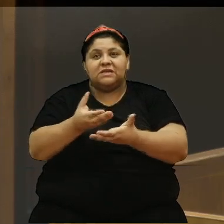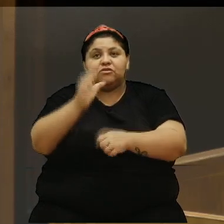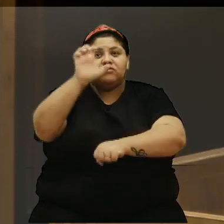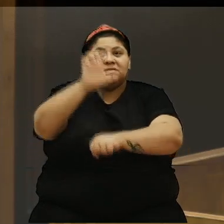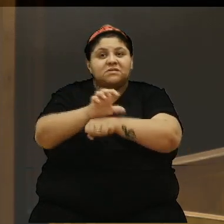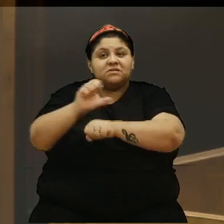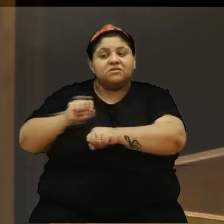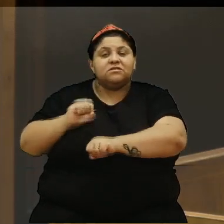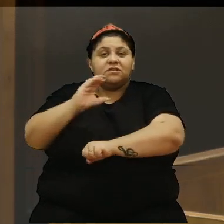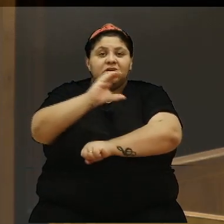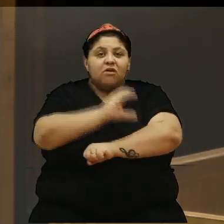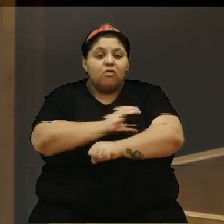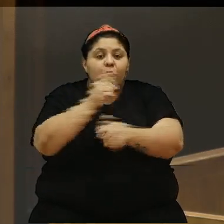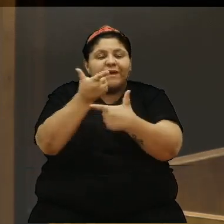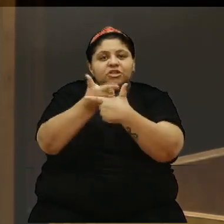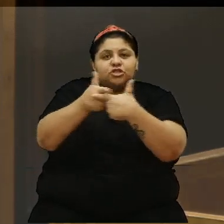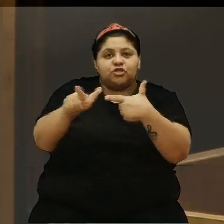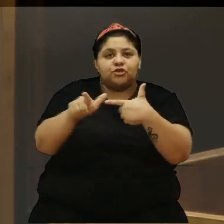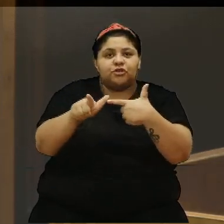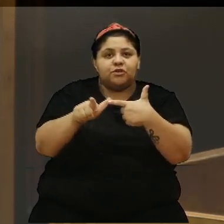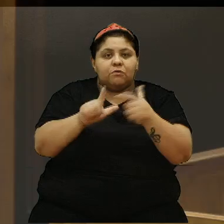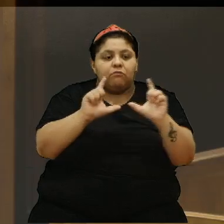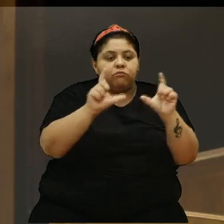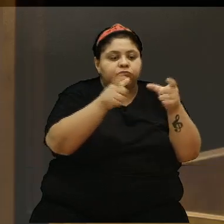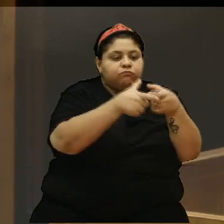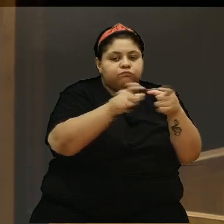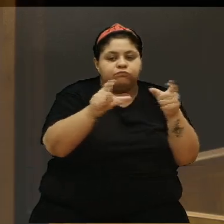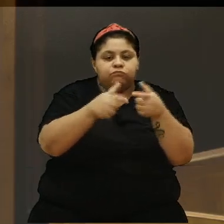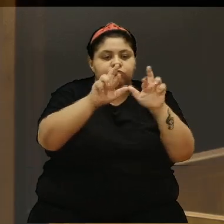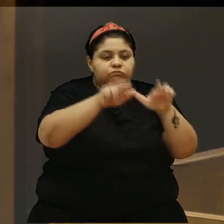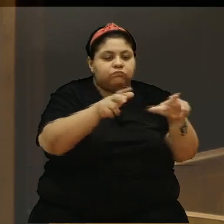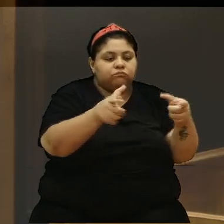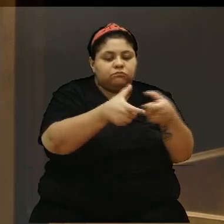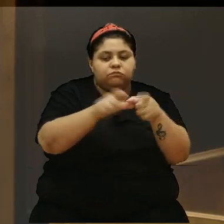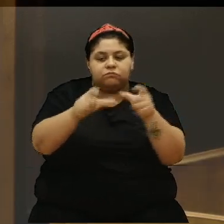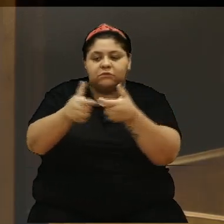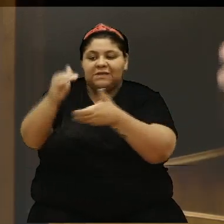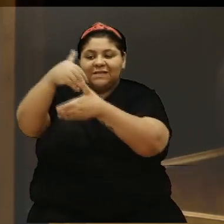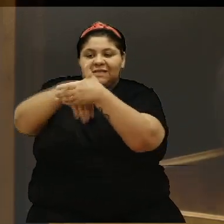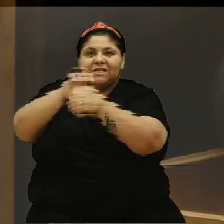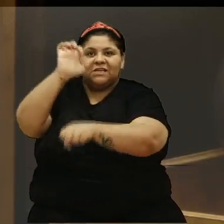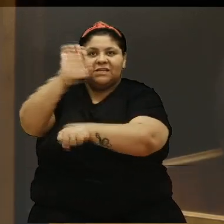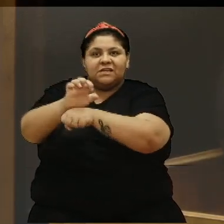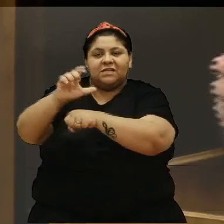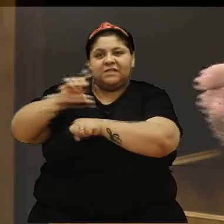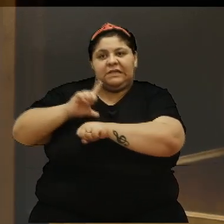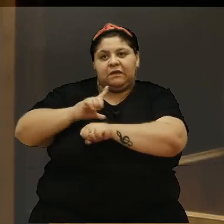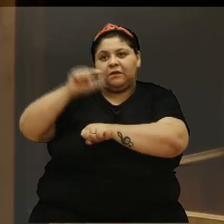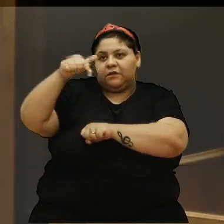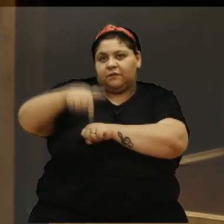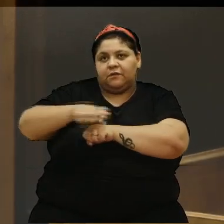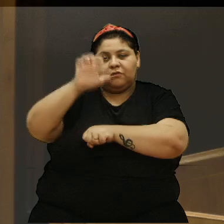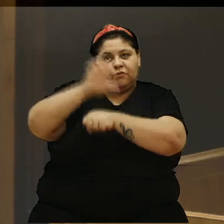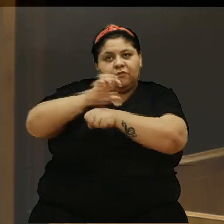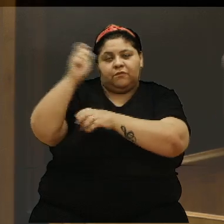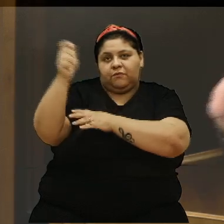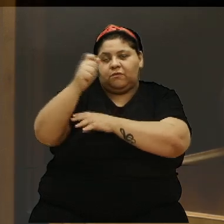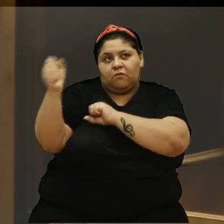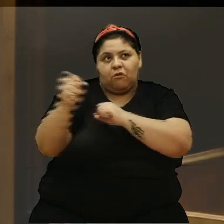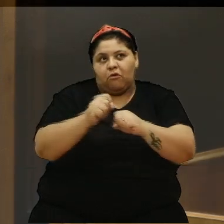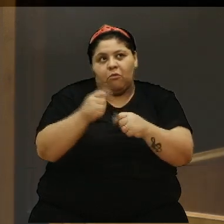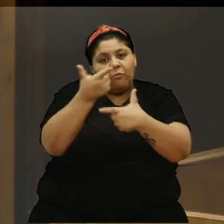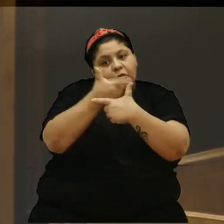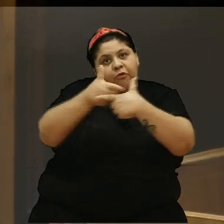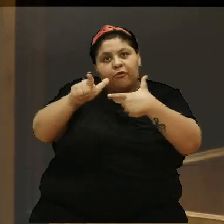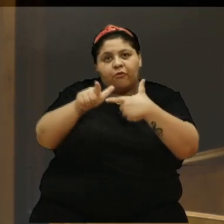Paraná. É uma divisão em macro-regiões dentro do estado. Nós temos o caso aqui no estado do Rio Grande do Sul, nós poderíamos